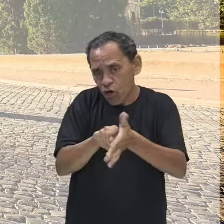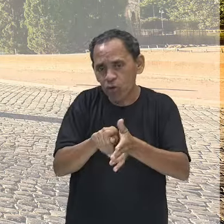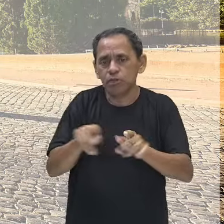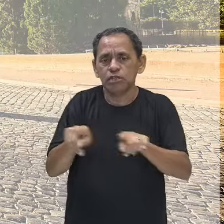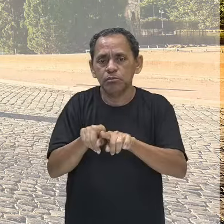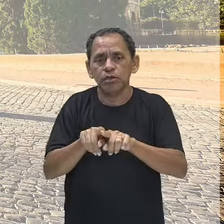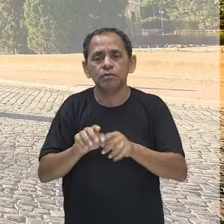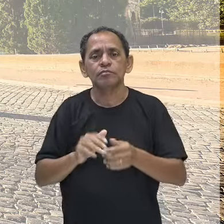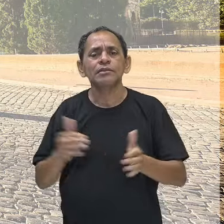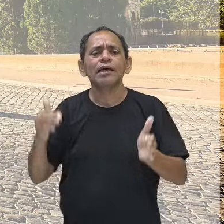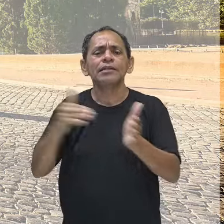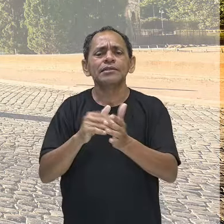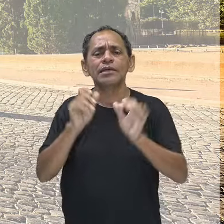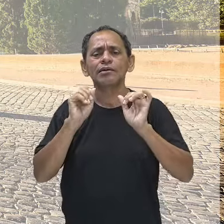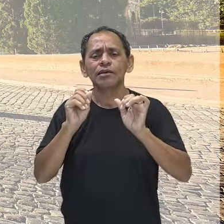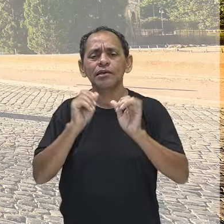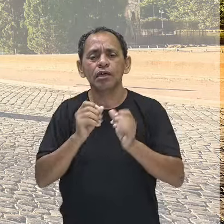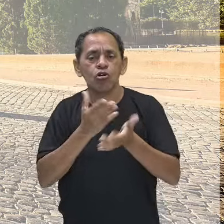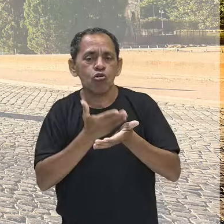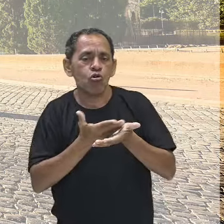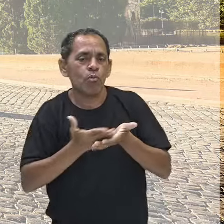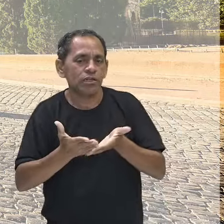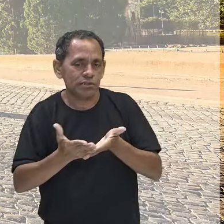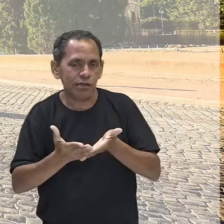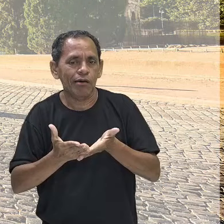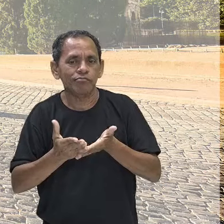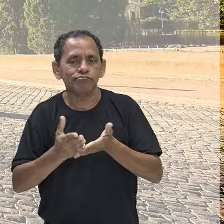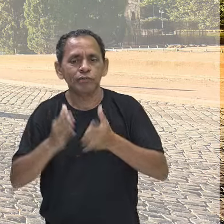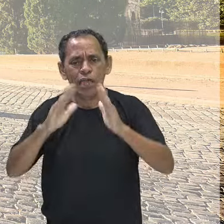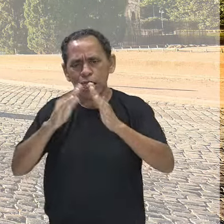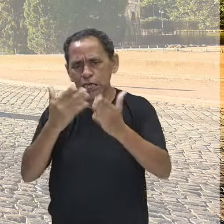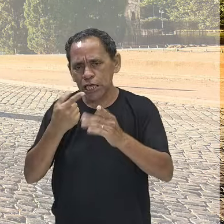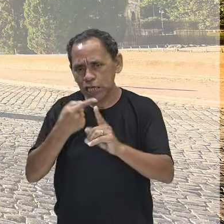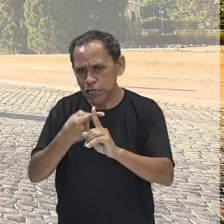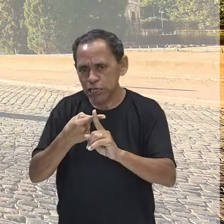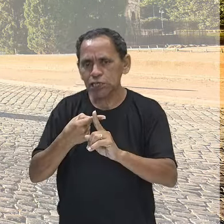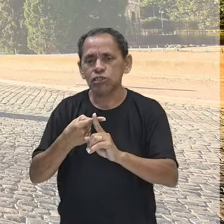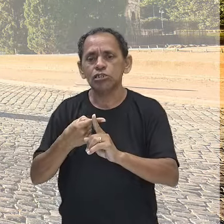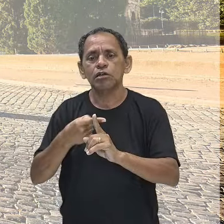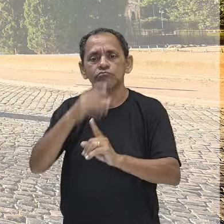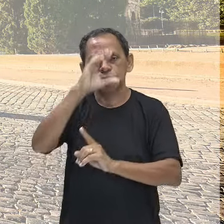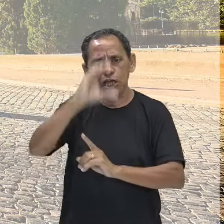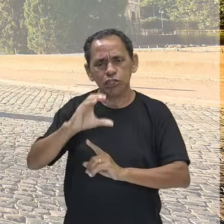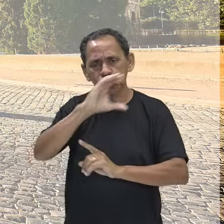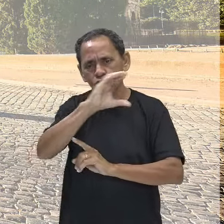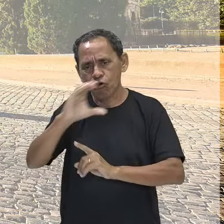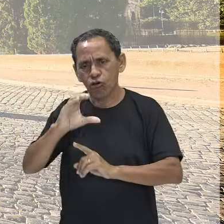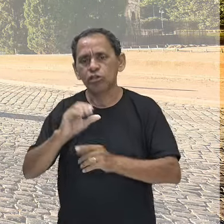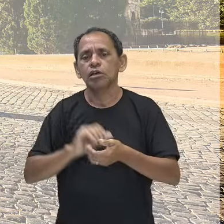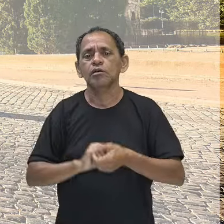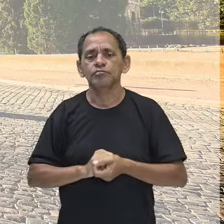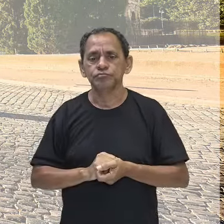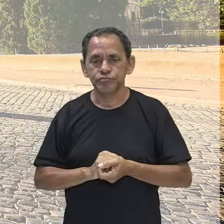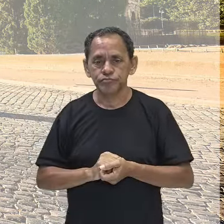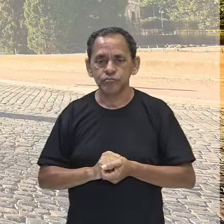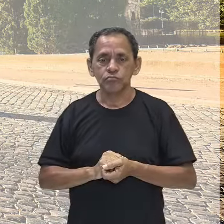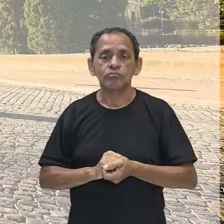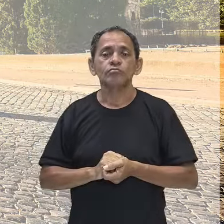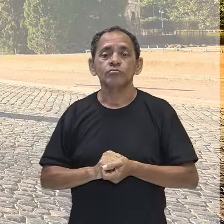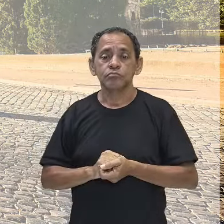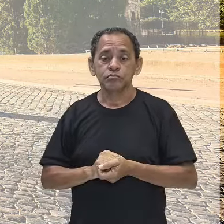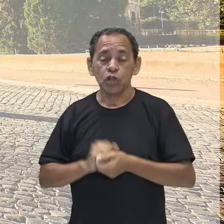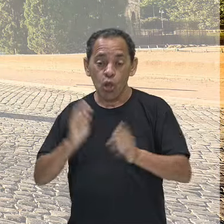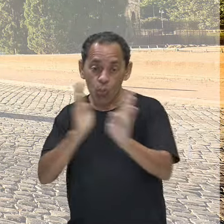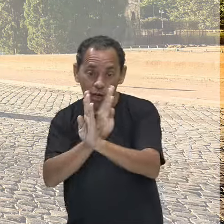cristianismo, que viria a ser a Igreja Católica Romana, deixar de ser uma religião perseguida e